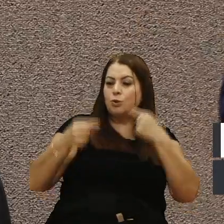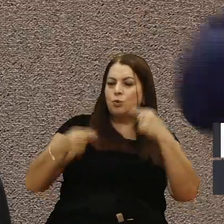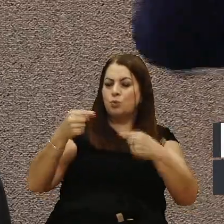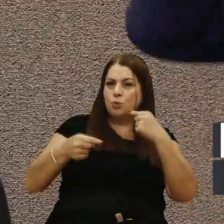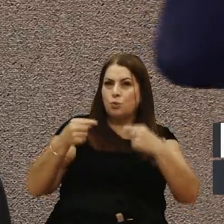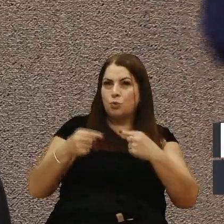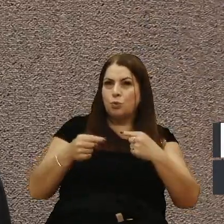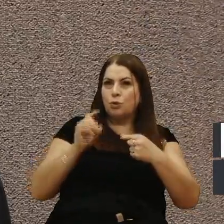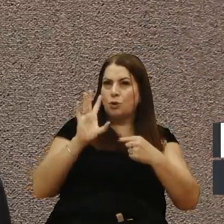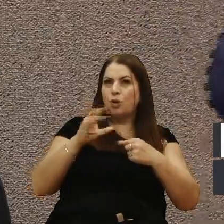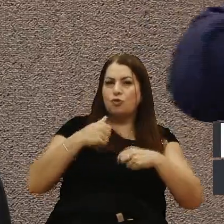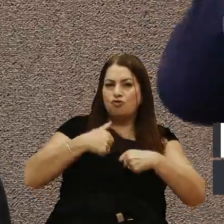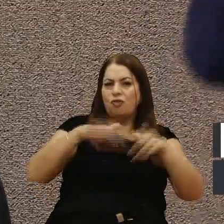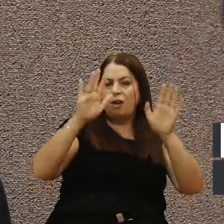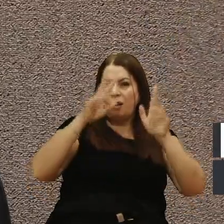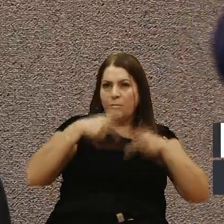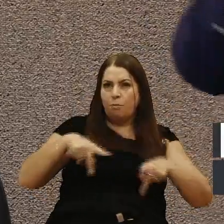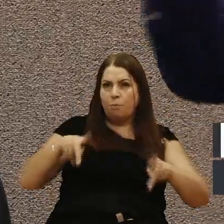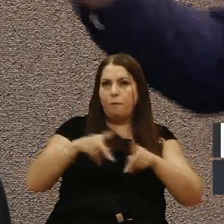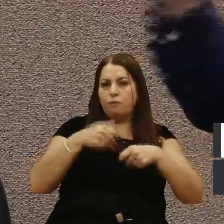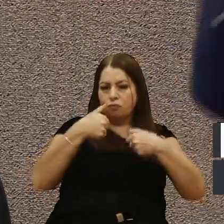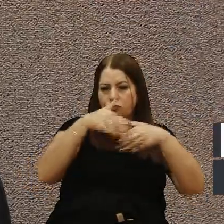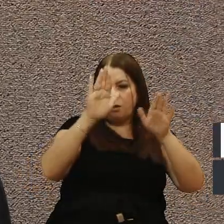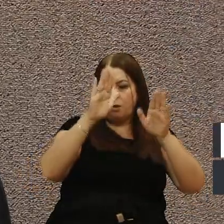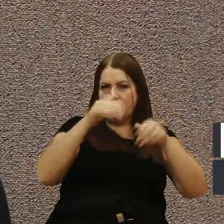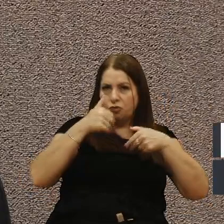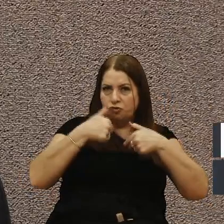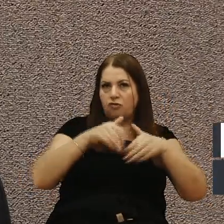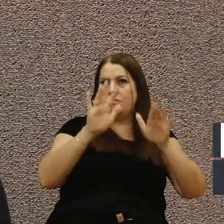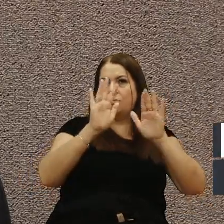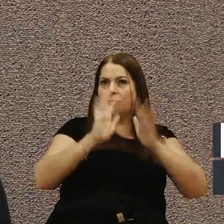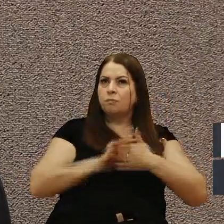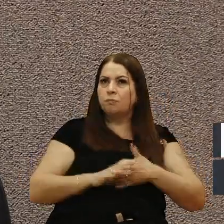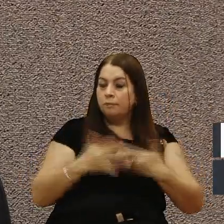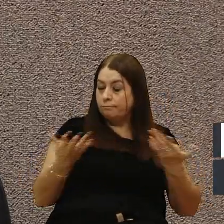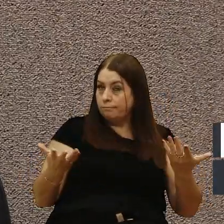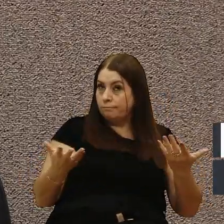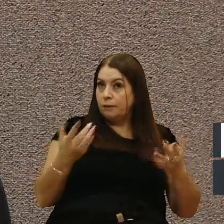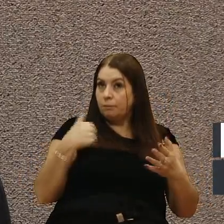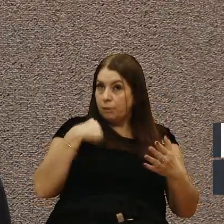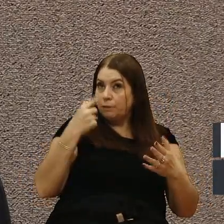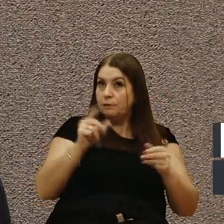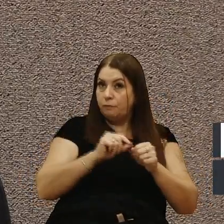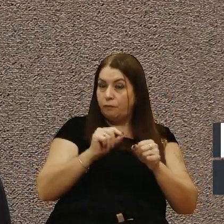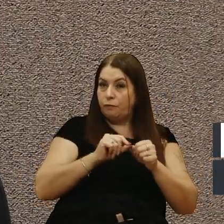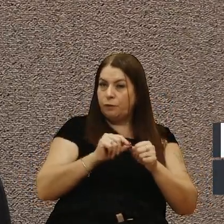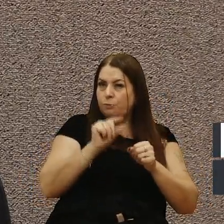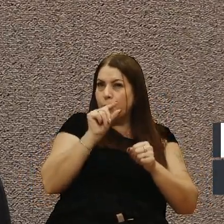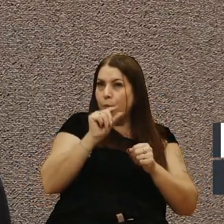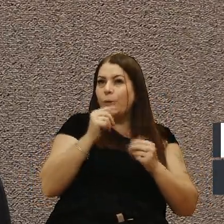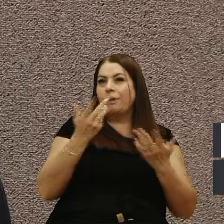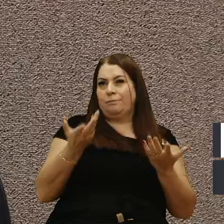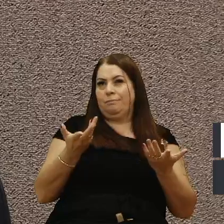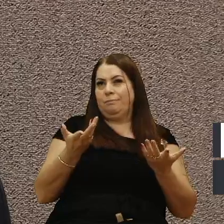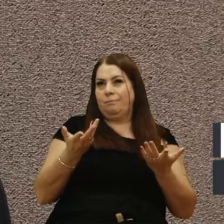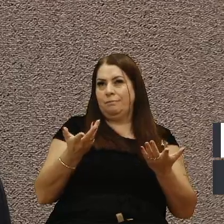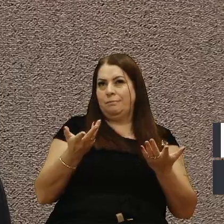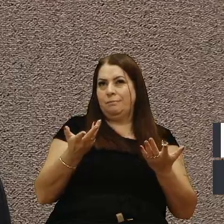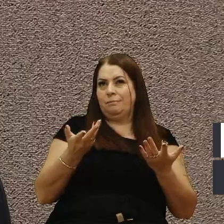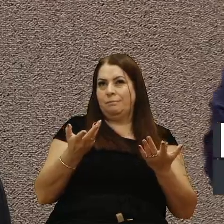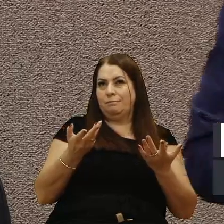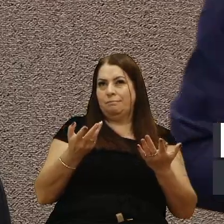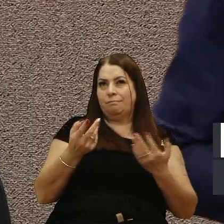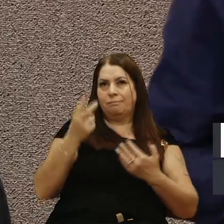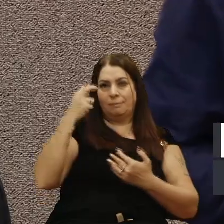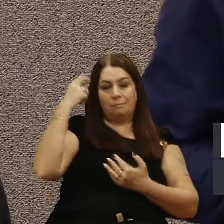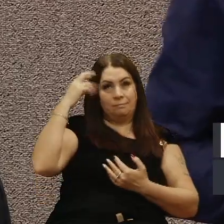bater, é só jogar para o povo, joga para o povo, bate e joga para o povo. Mas, e se fosse ser um pouquinho assim,